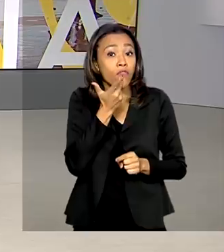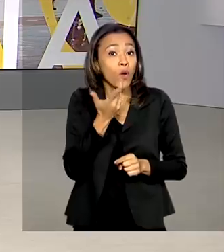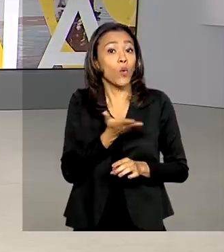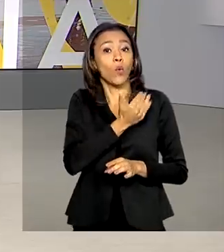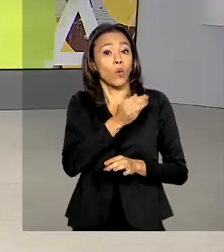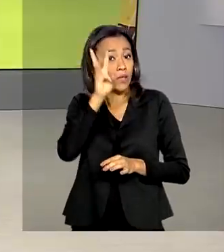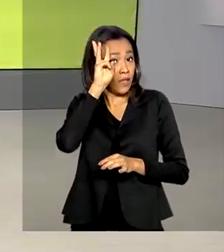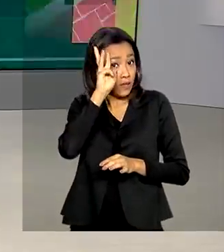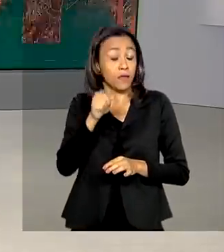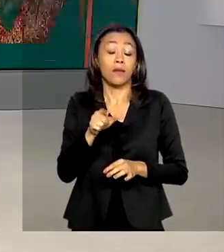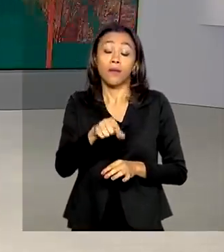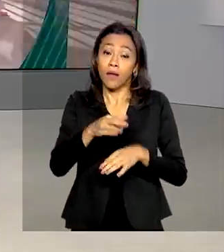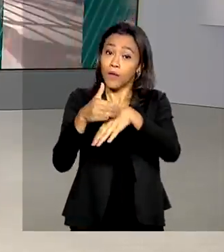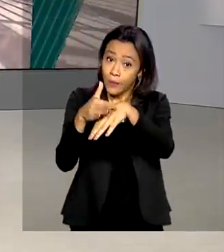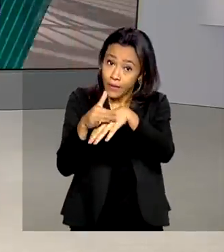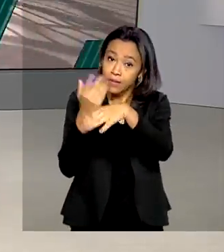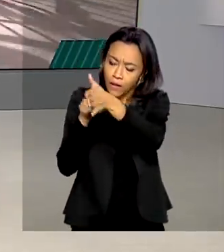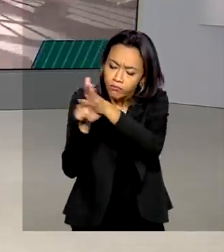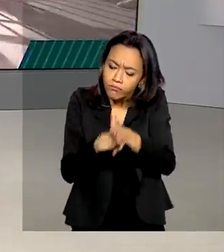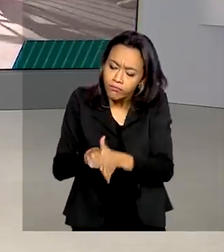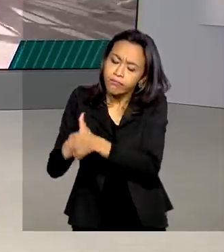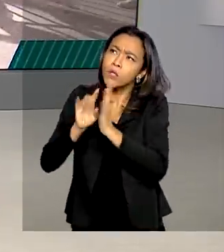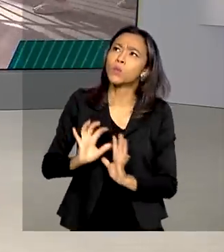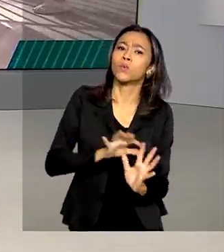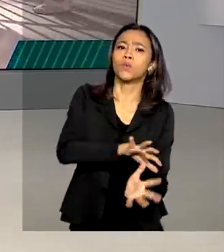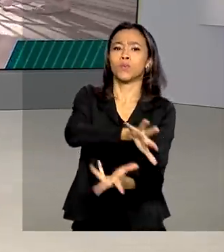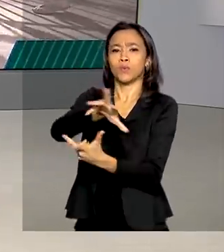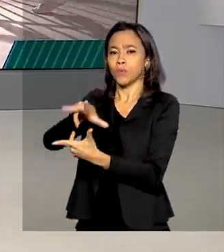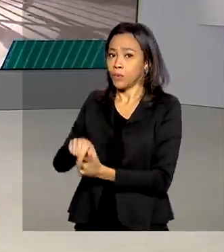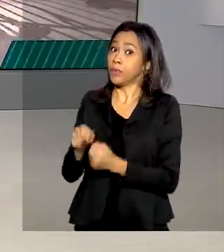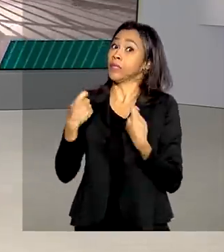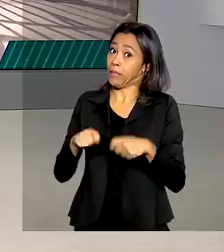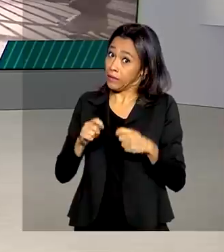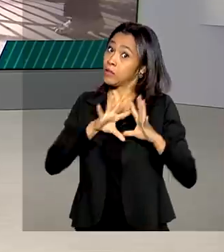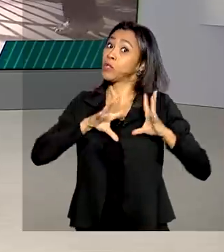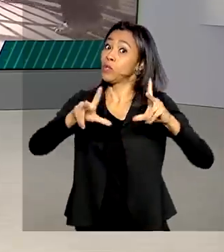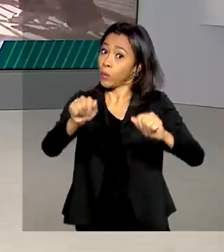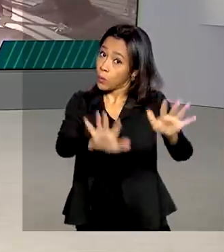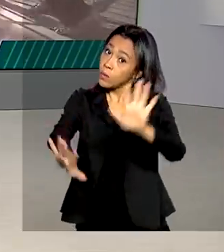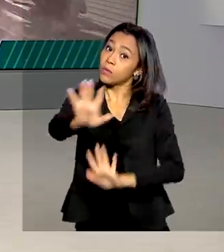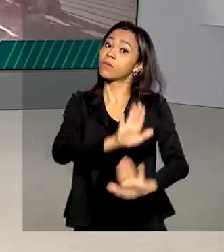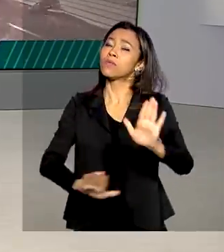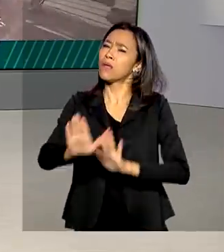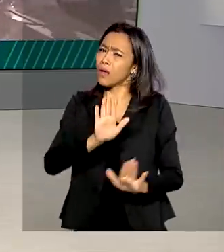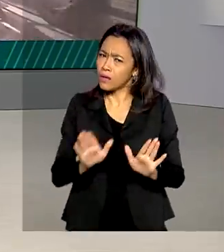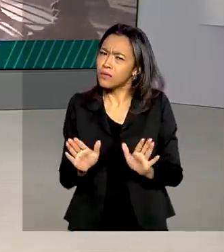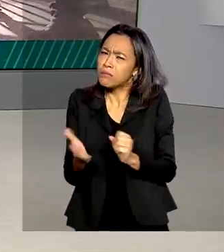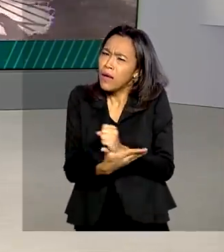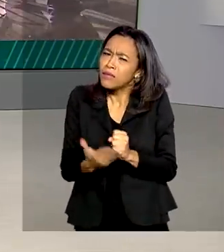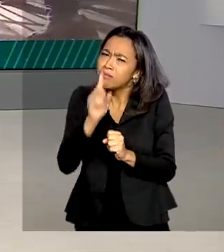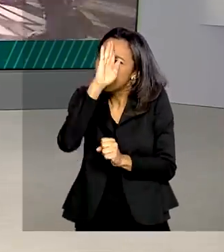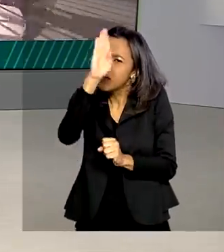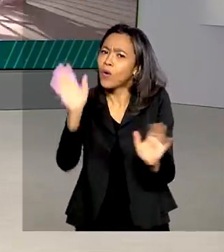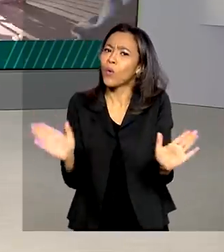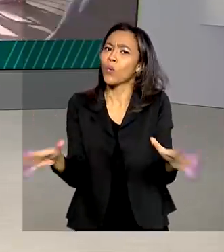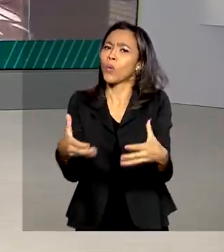que a doença ainda está sendo estudada em todo o mundo e é necessário que todos tomem os cuidados básicos, inclusive os